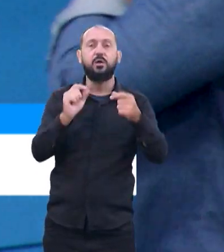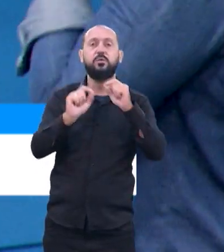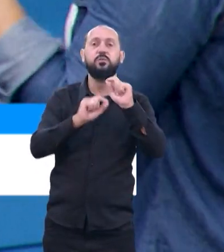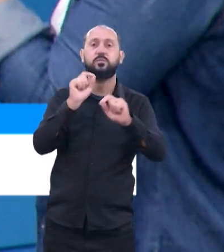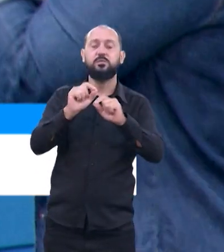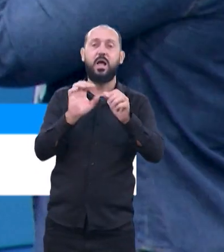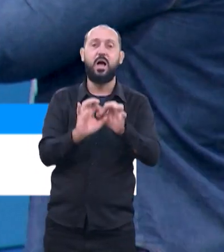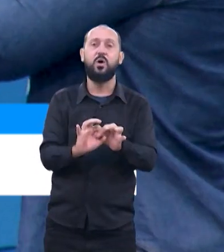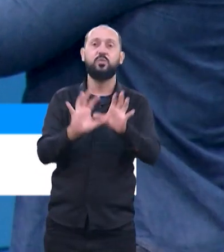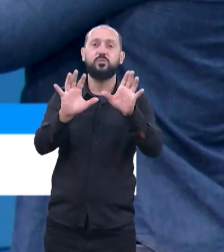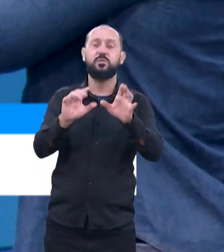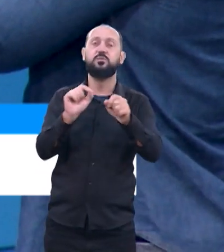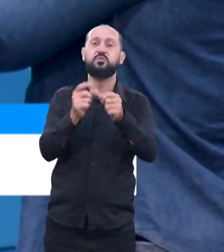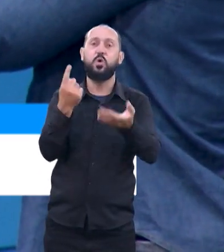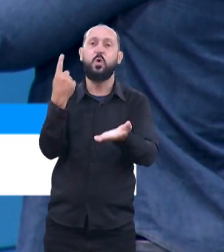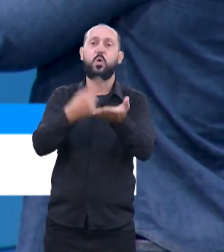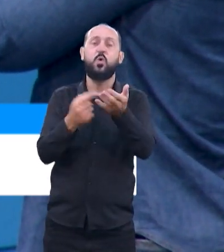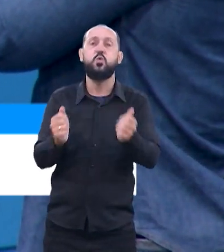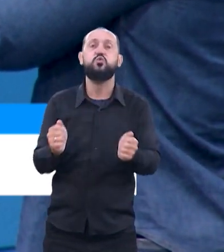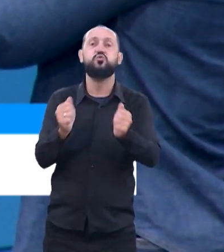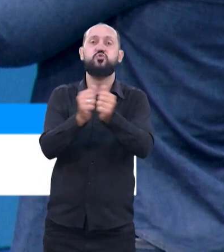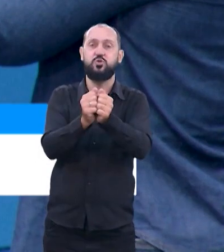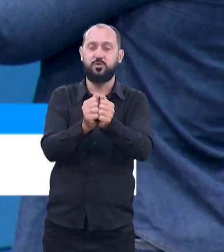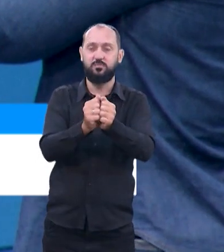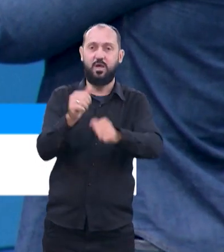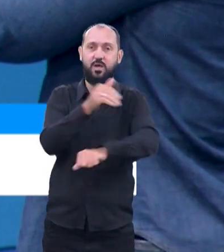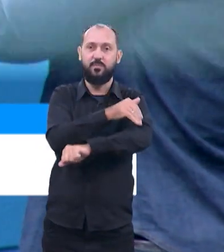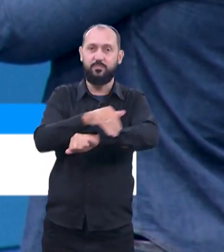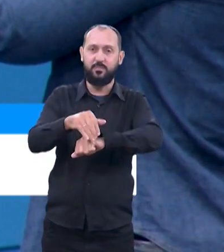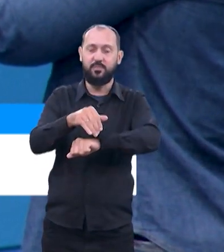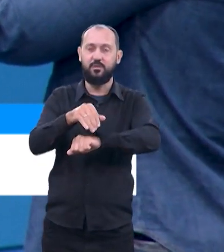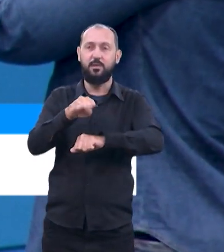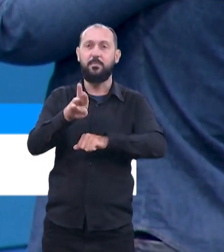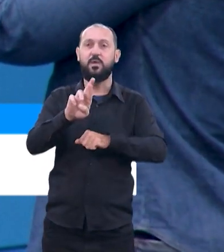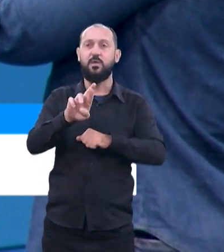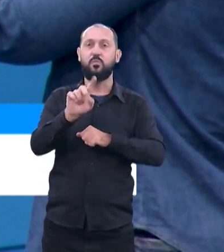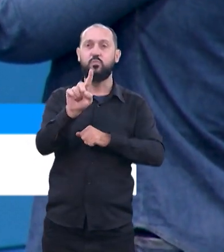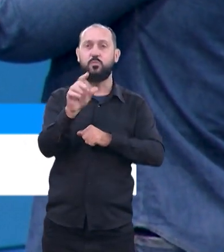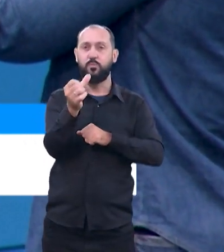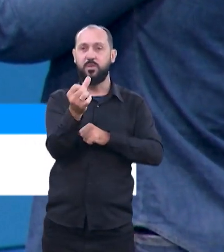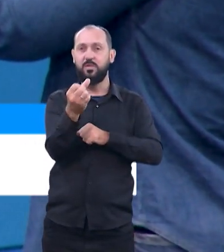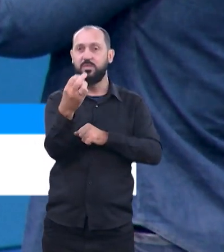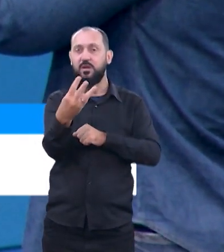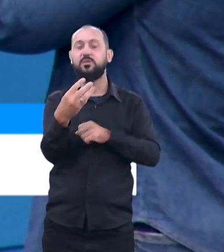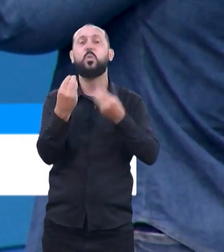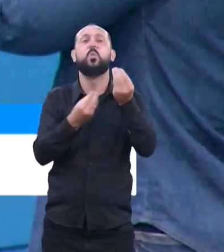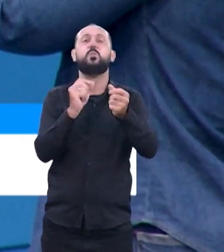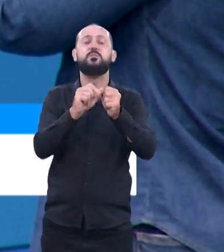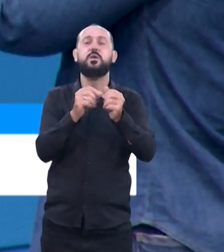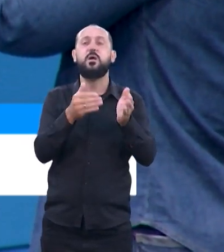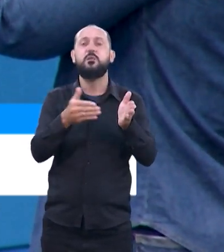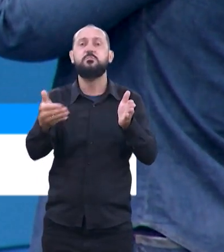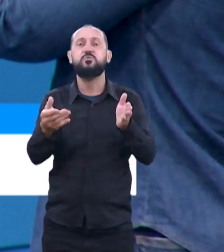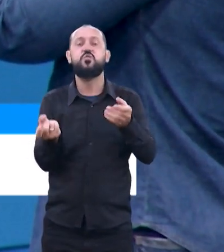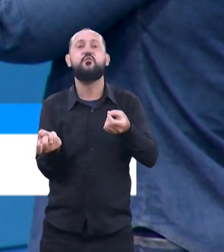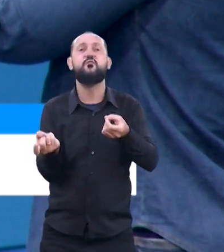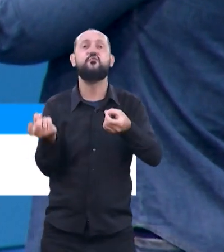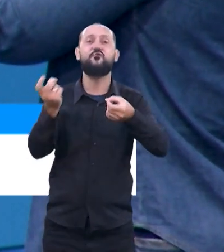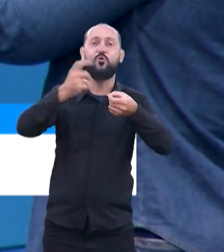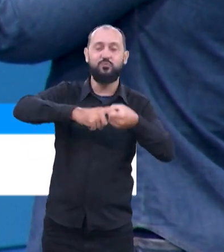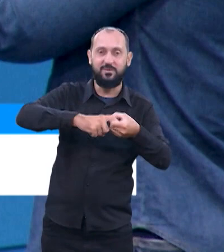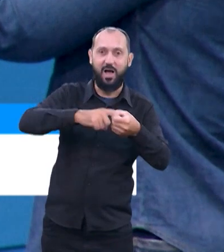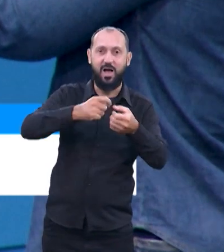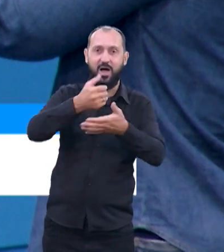seguintes esclarecimentos acerca da autorização de repactuação da concessão da rodovia BR-263. Em que fase encontra-se o processo